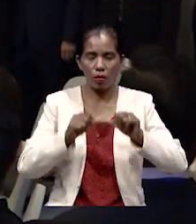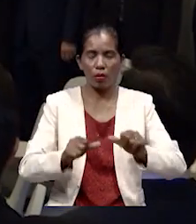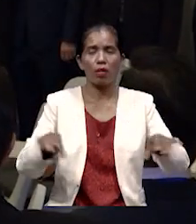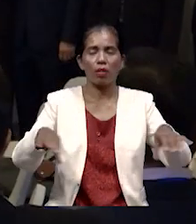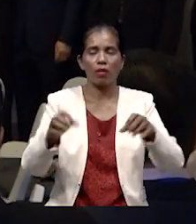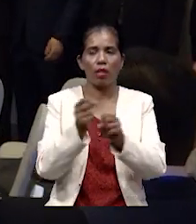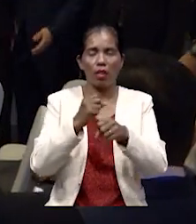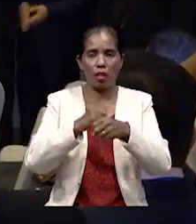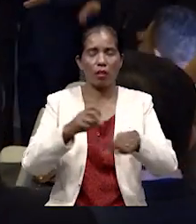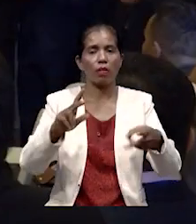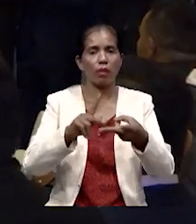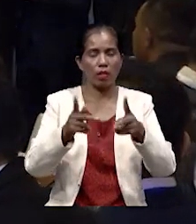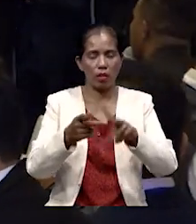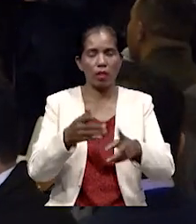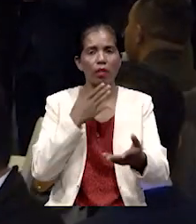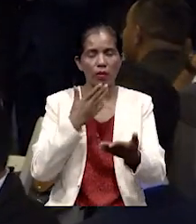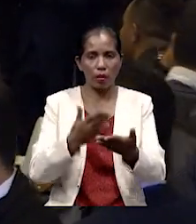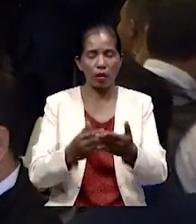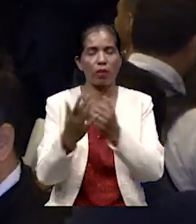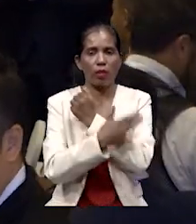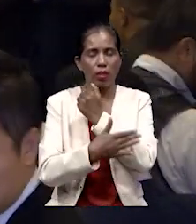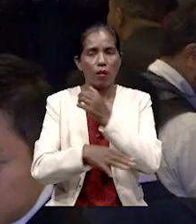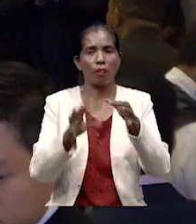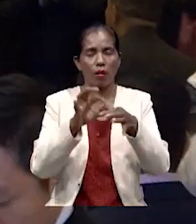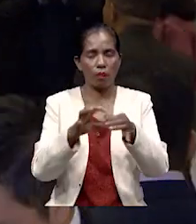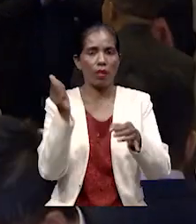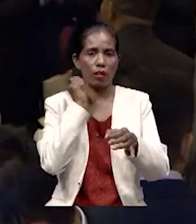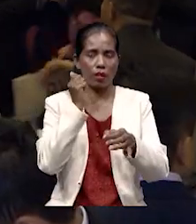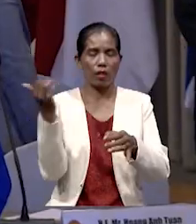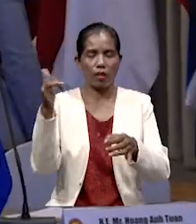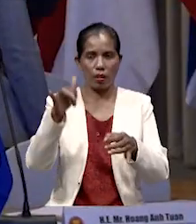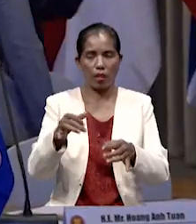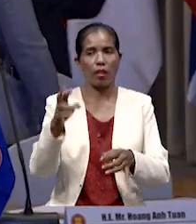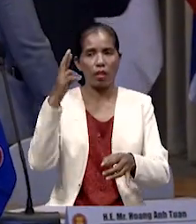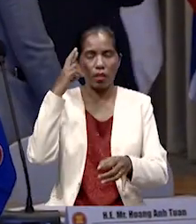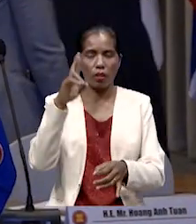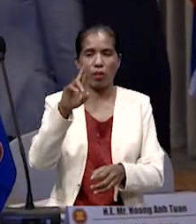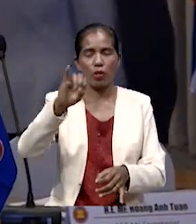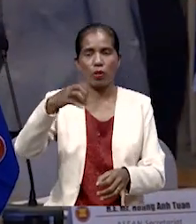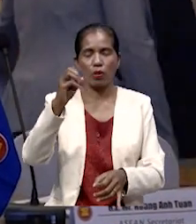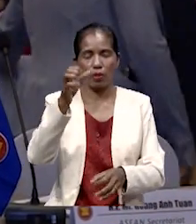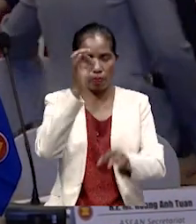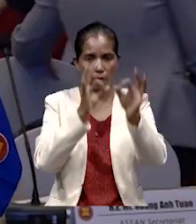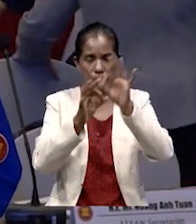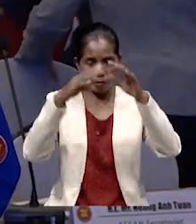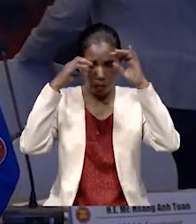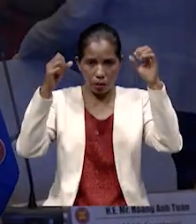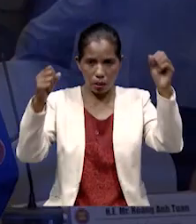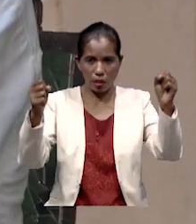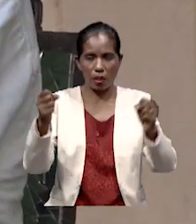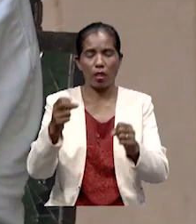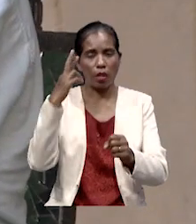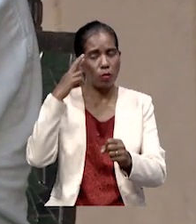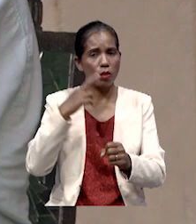halo relação dia com nação membro ASEAN Sira. Tamane José Luis Guterres Fierkatak, presidente da República eleito, José Ramos Horta, se